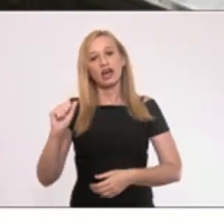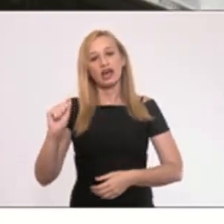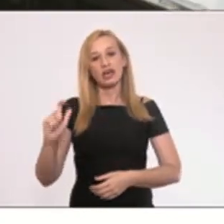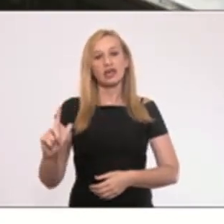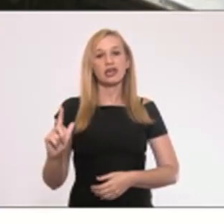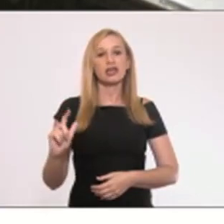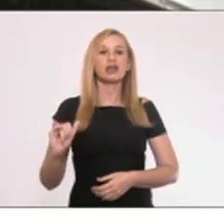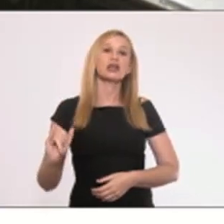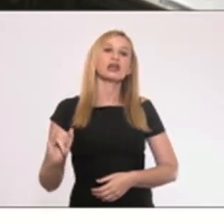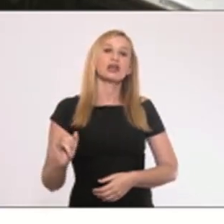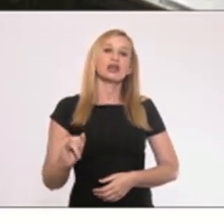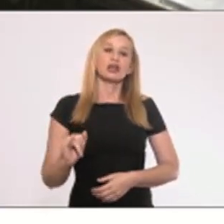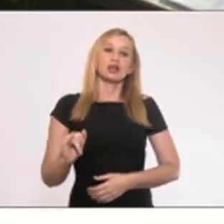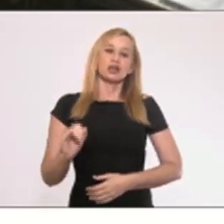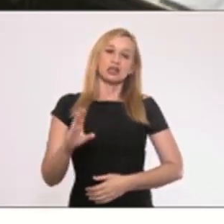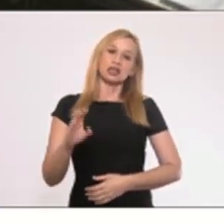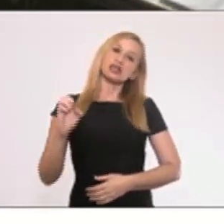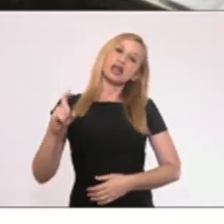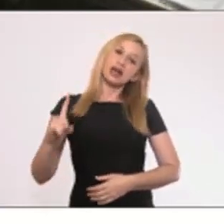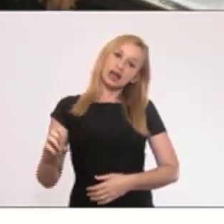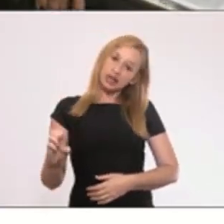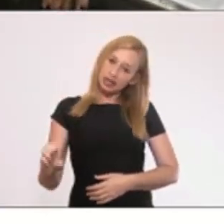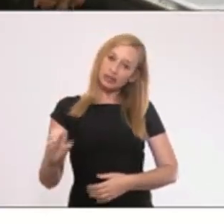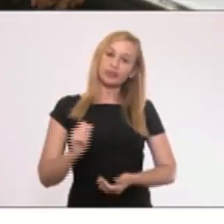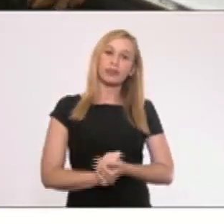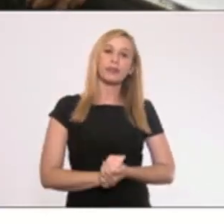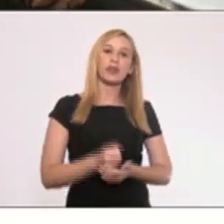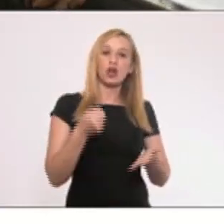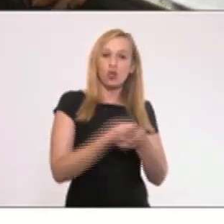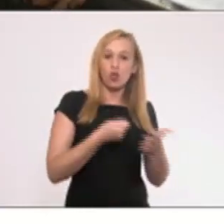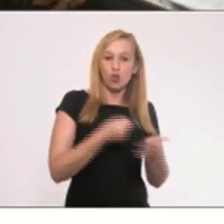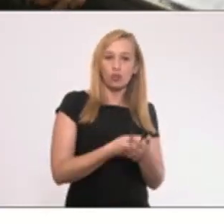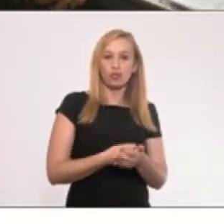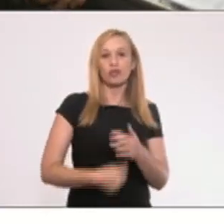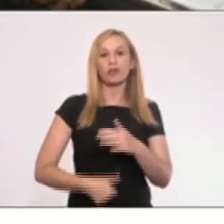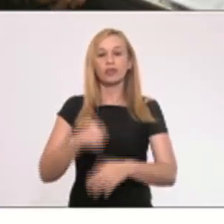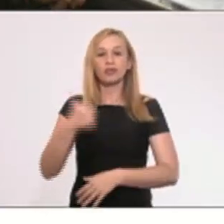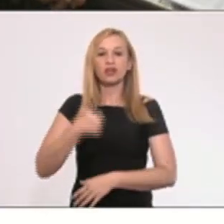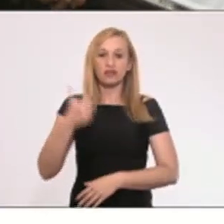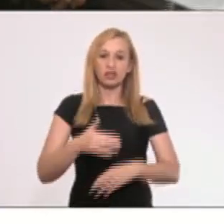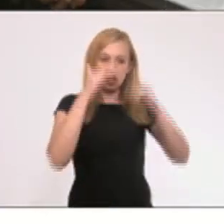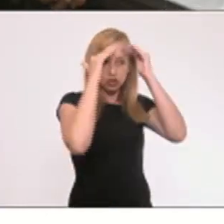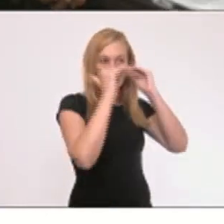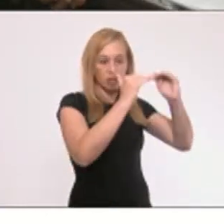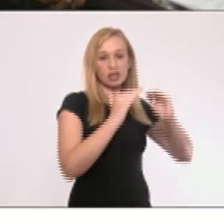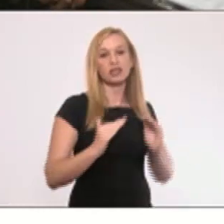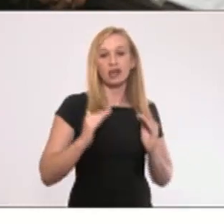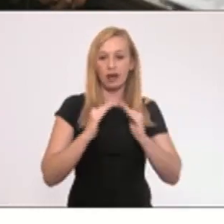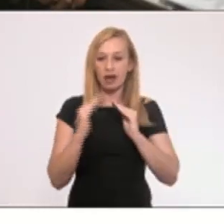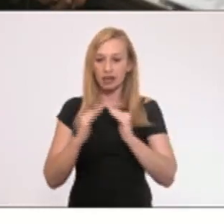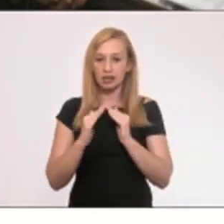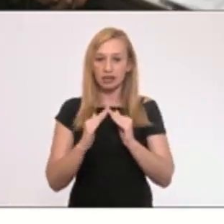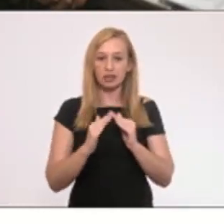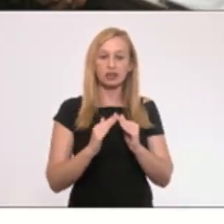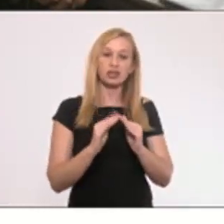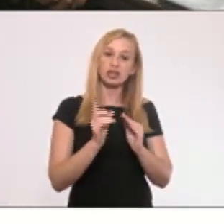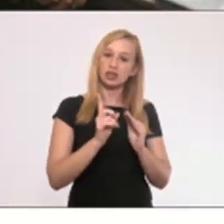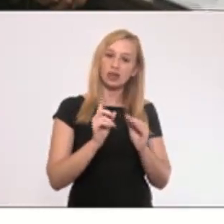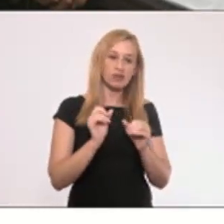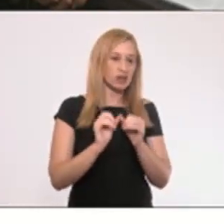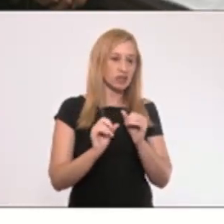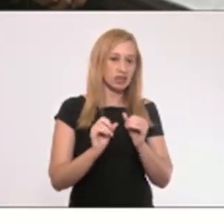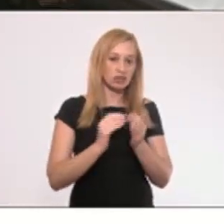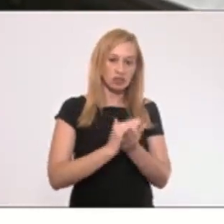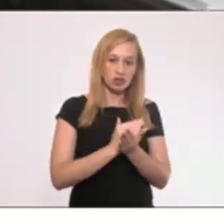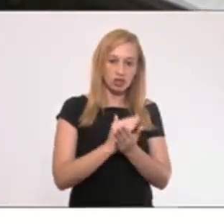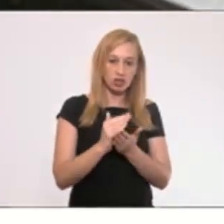cumpra pela primeira vez no prazo constitucional, respeitando essa casa, coisa que ele não vem fazendo desde o início da